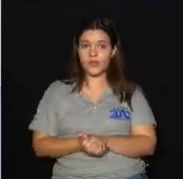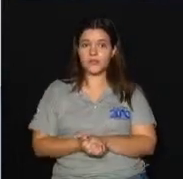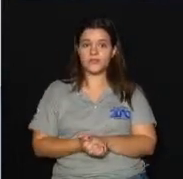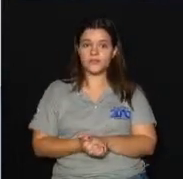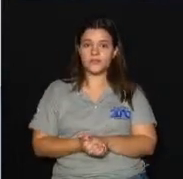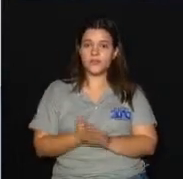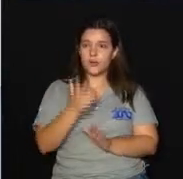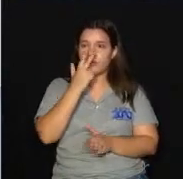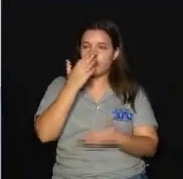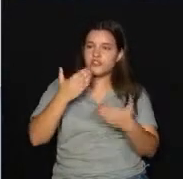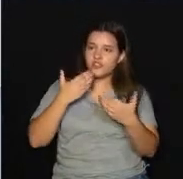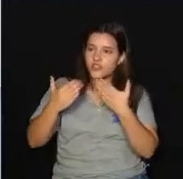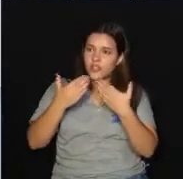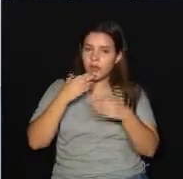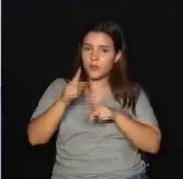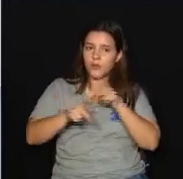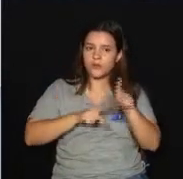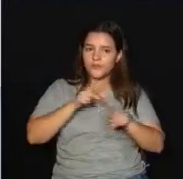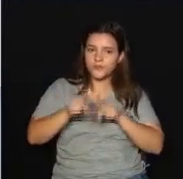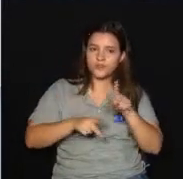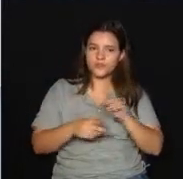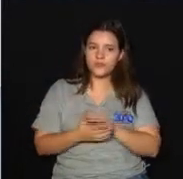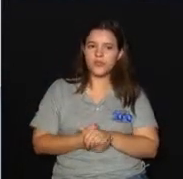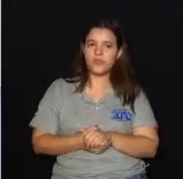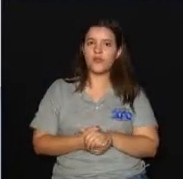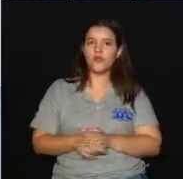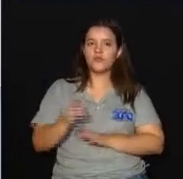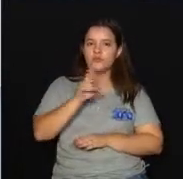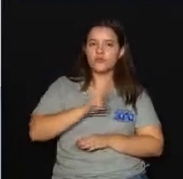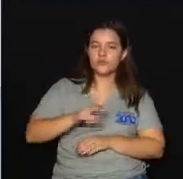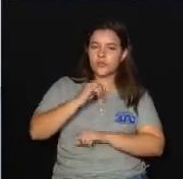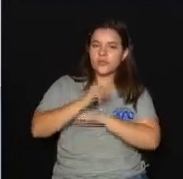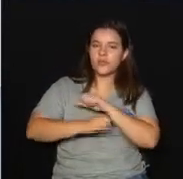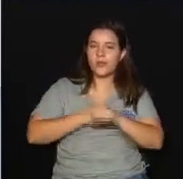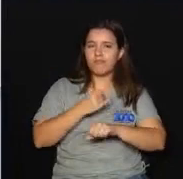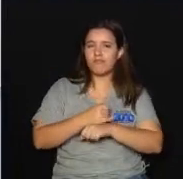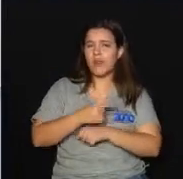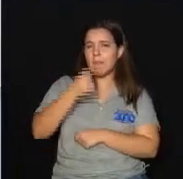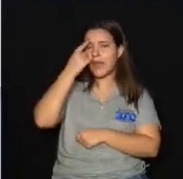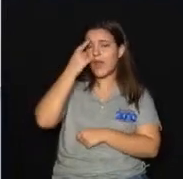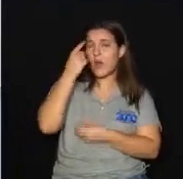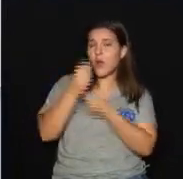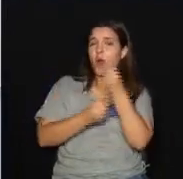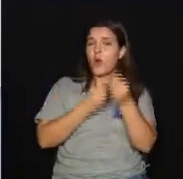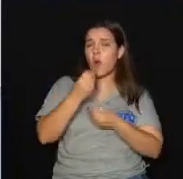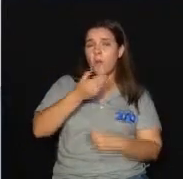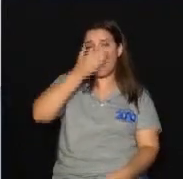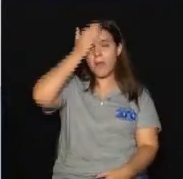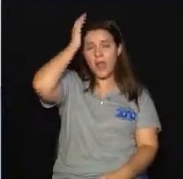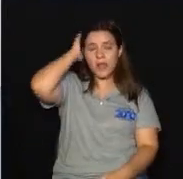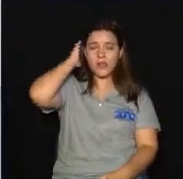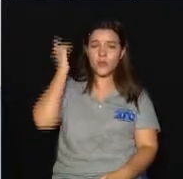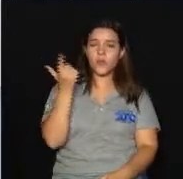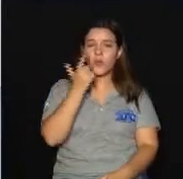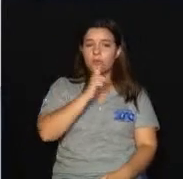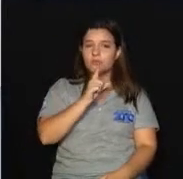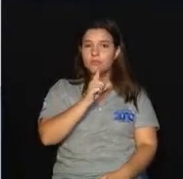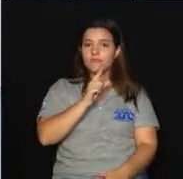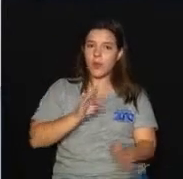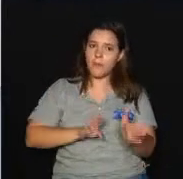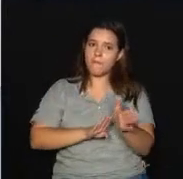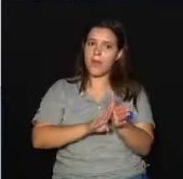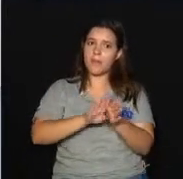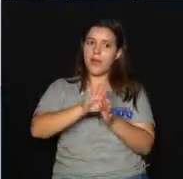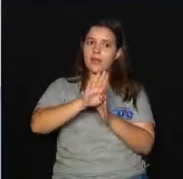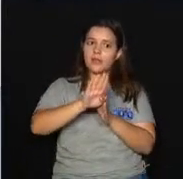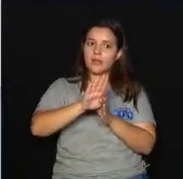Foi diálogo com a população, utilizou a internet? Que méritos que o Dário Saad tem de sair de 6%